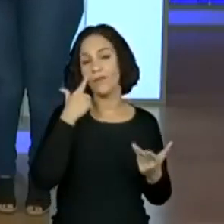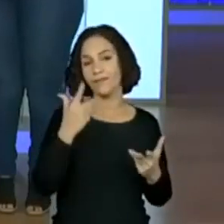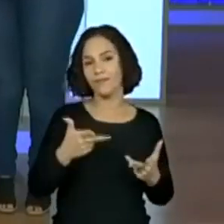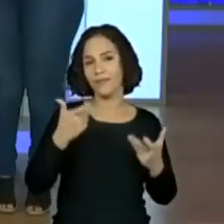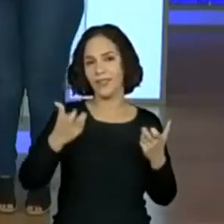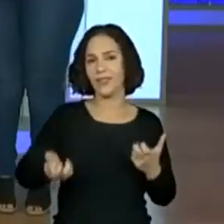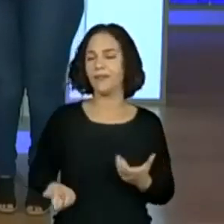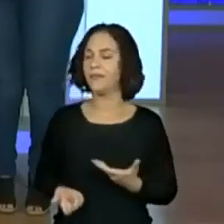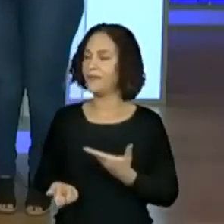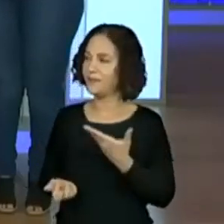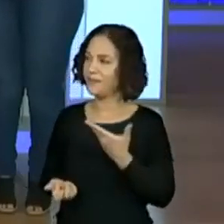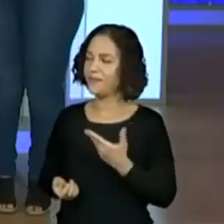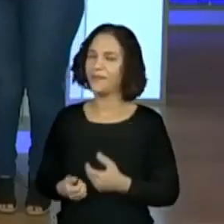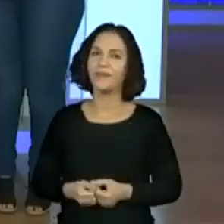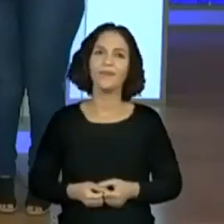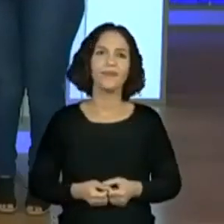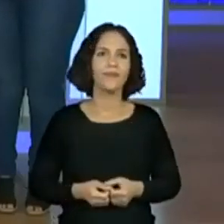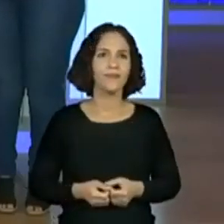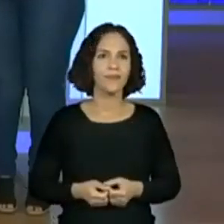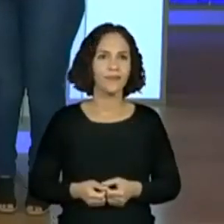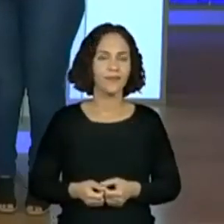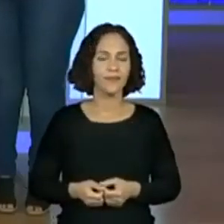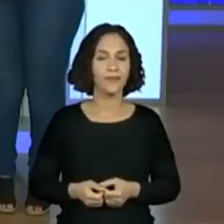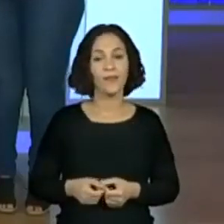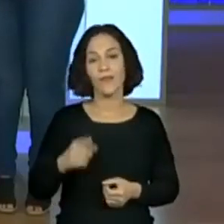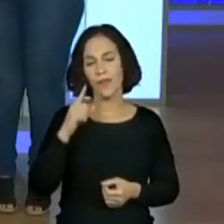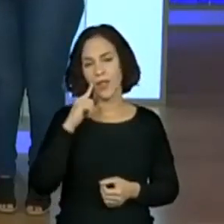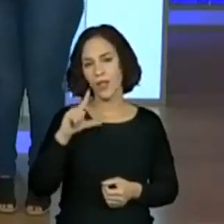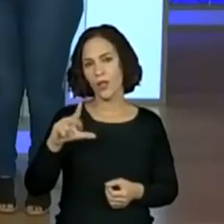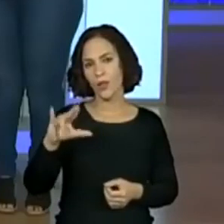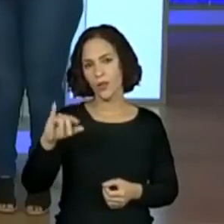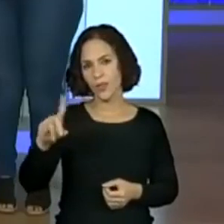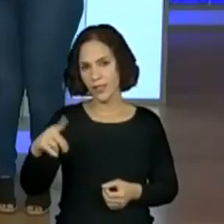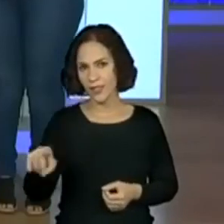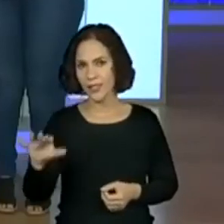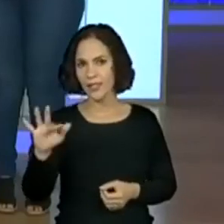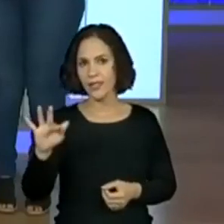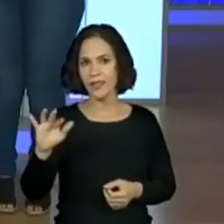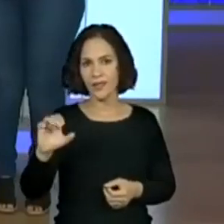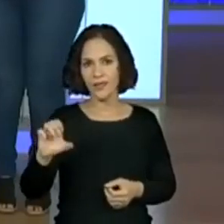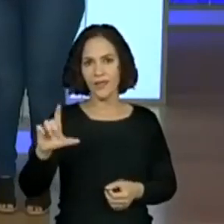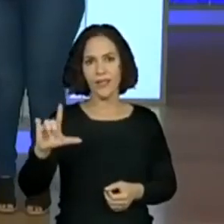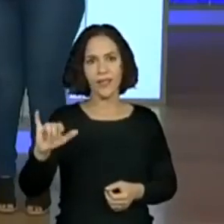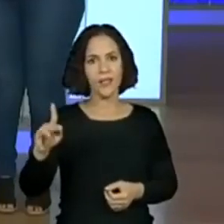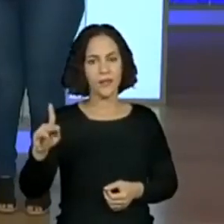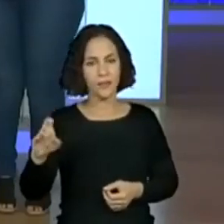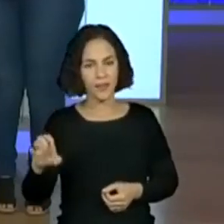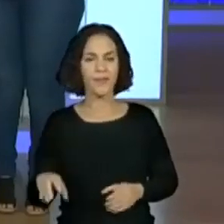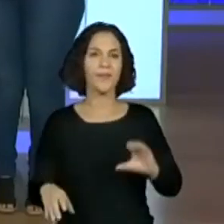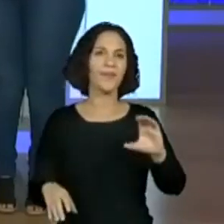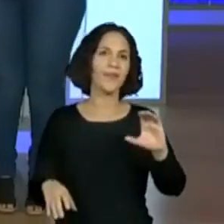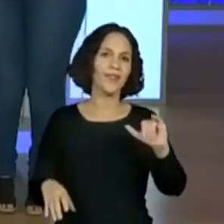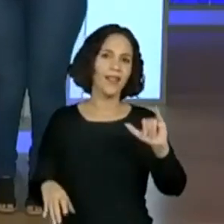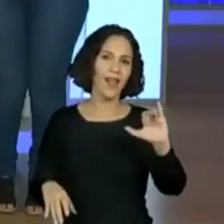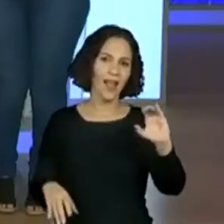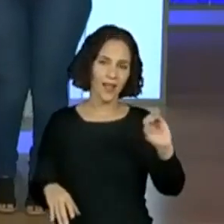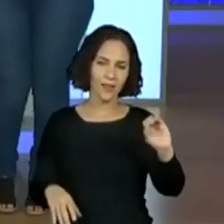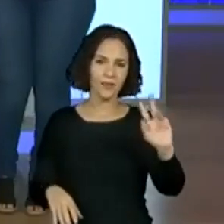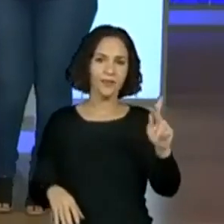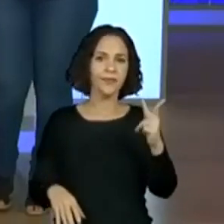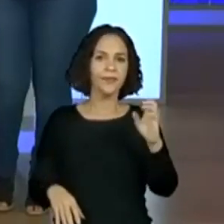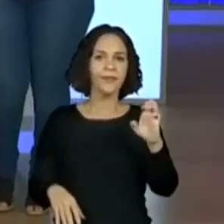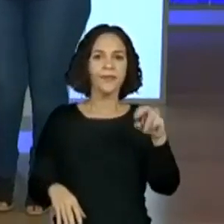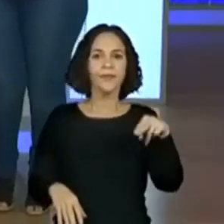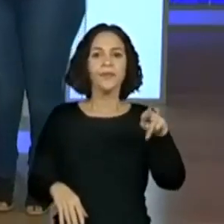Aqui já está o Luiz Felipe e o Caio Henrique cada um com seu cofrinho. Vamos imaginar que esse